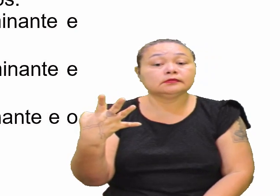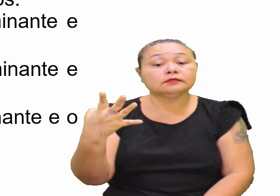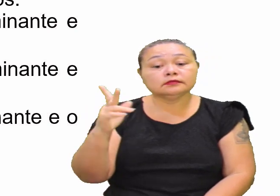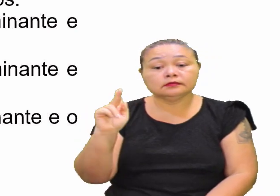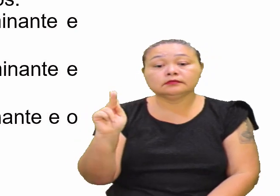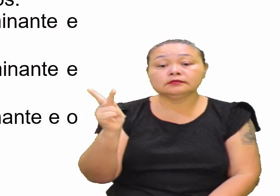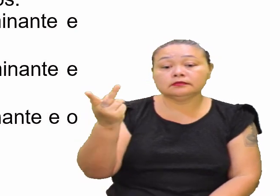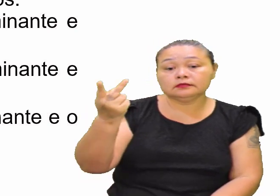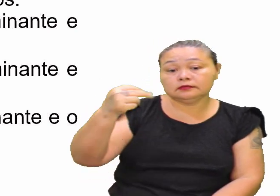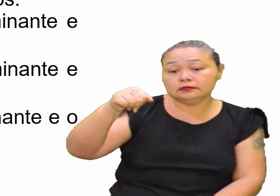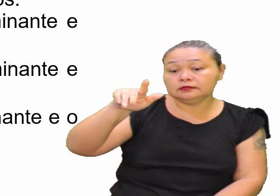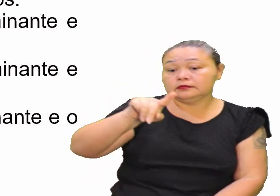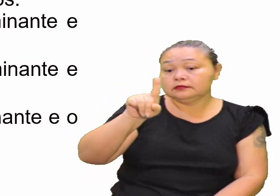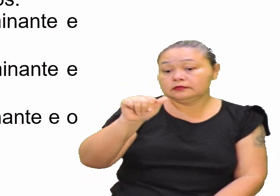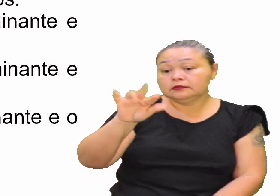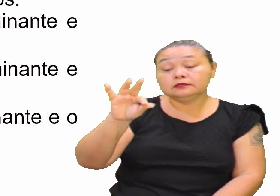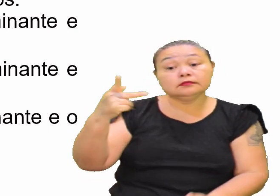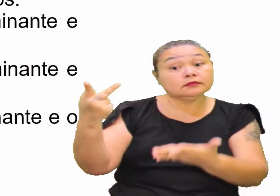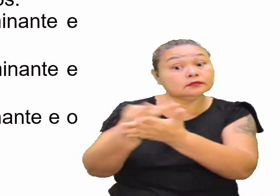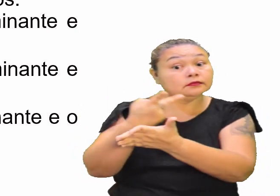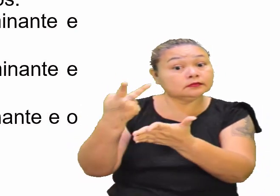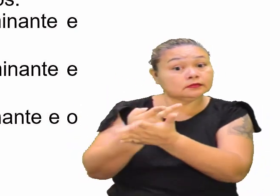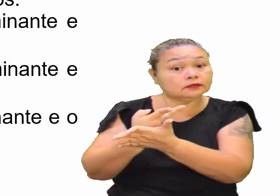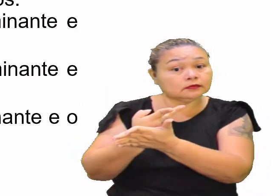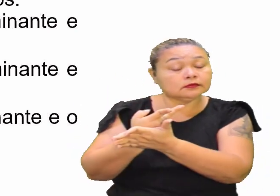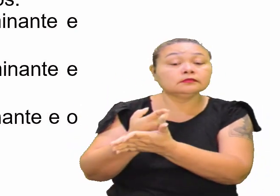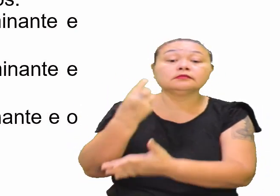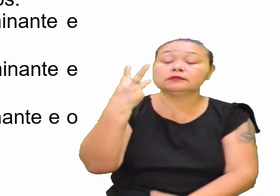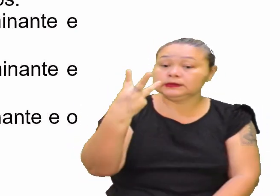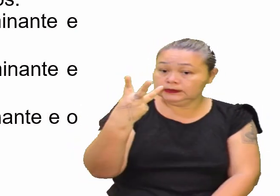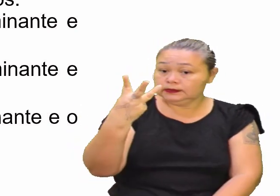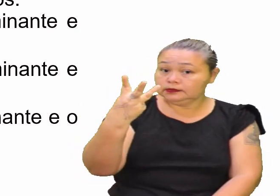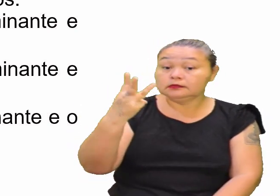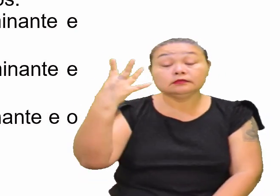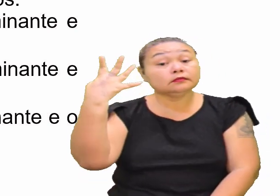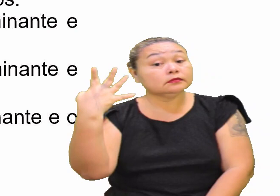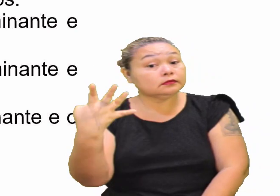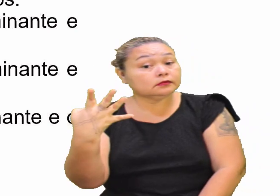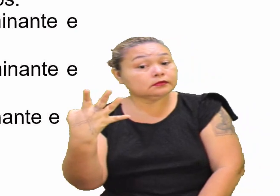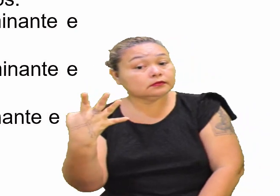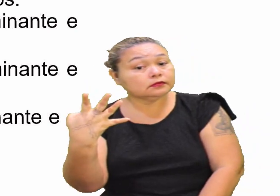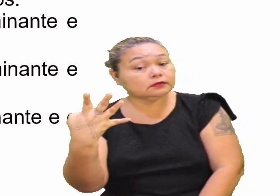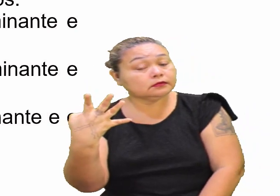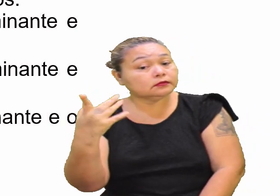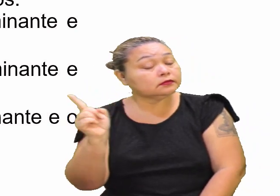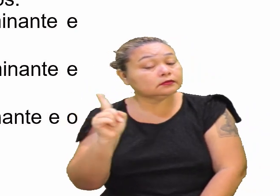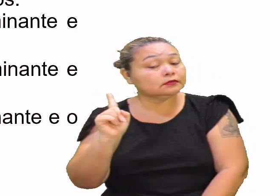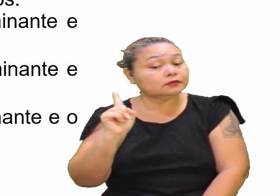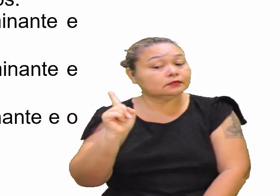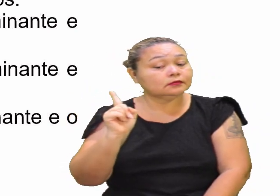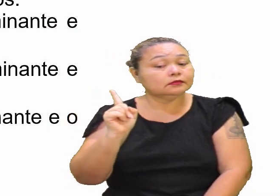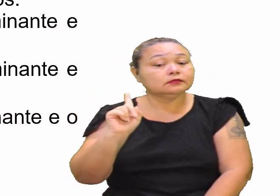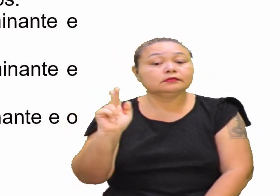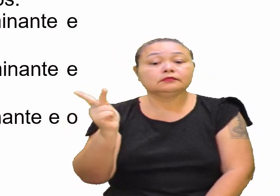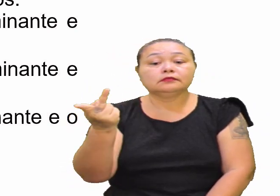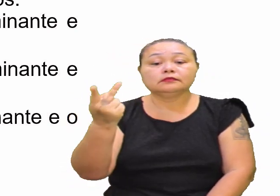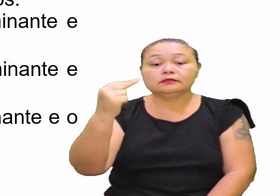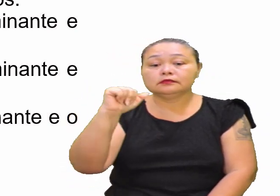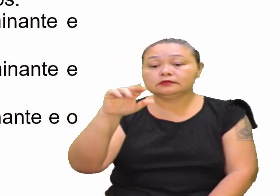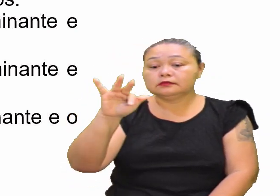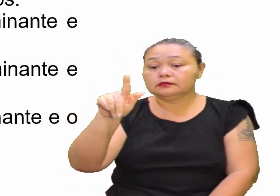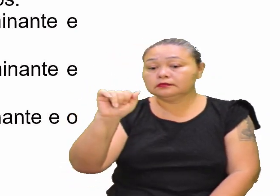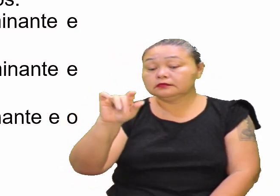indivíduo 8? Vamos ver se está certo ou não? O fenótipo afetado é considerado um gene